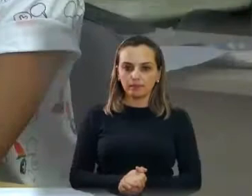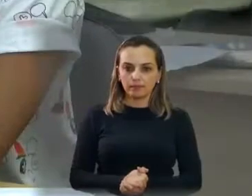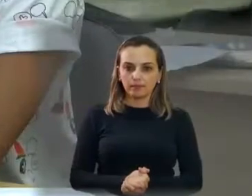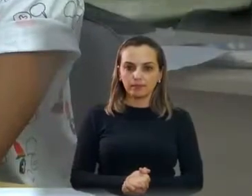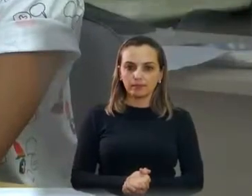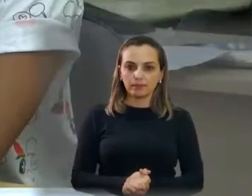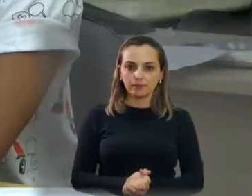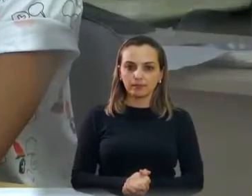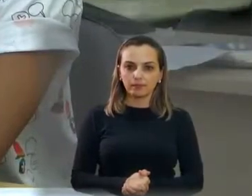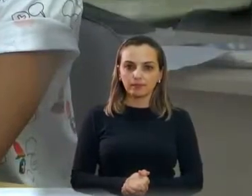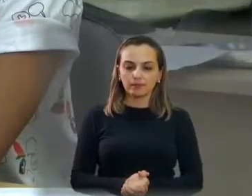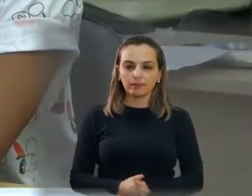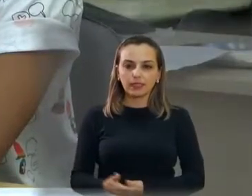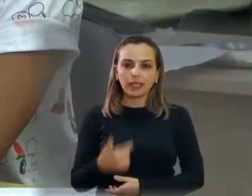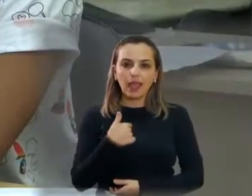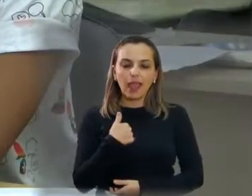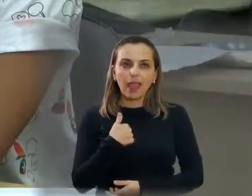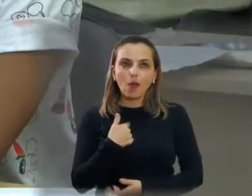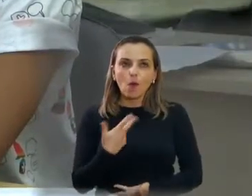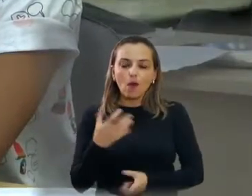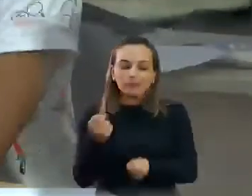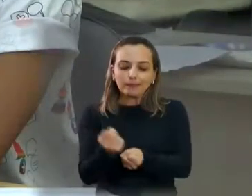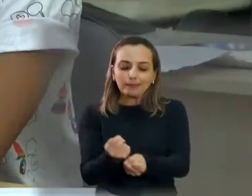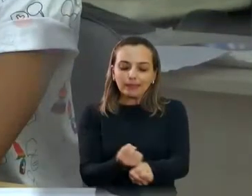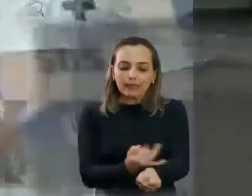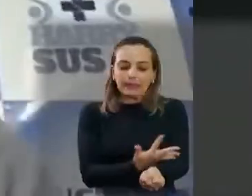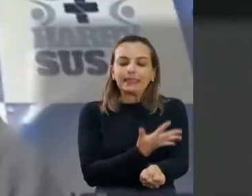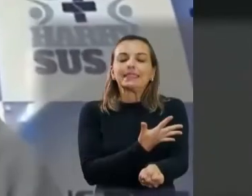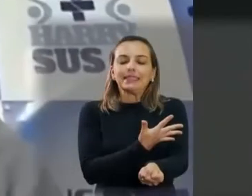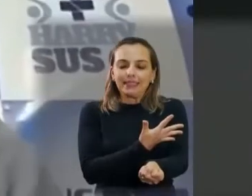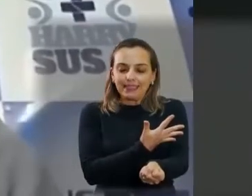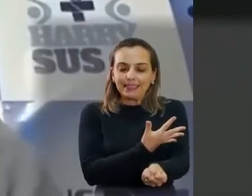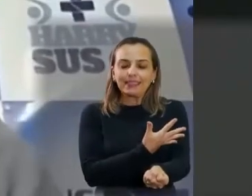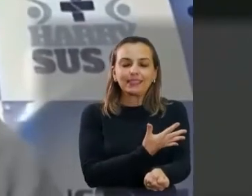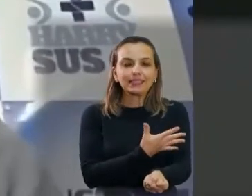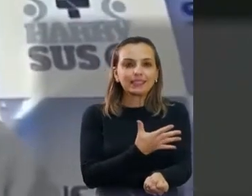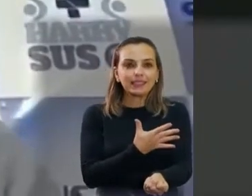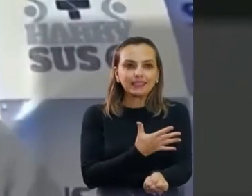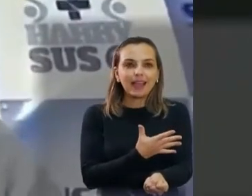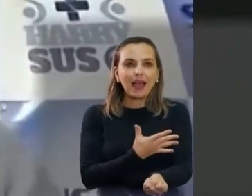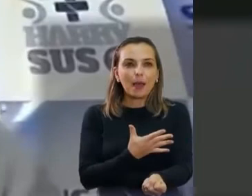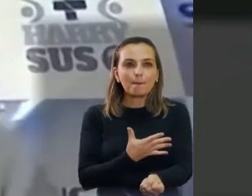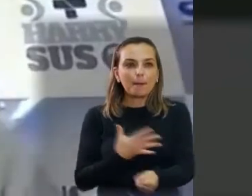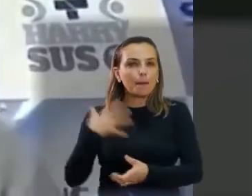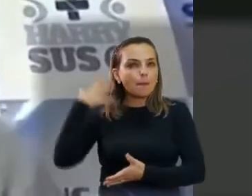fico muito emocionado escutando as falas